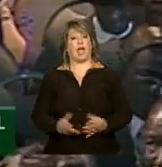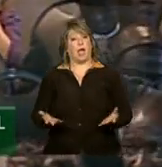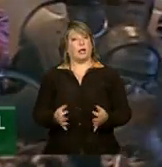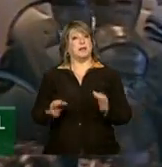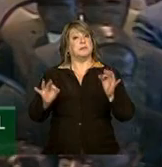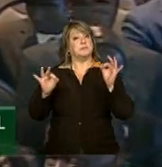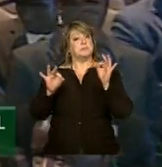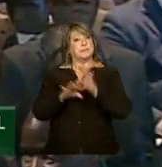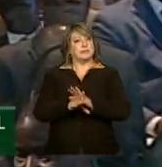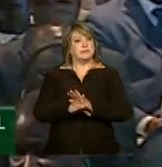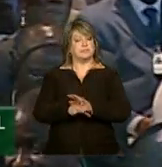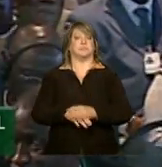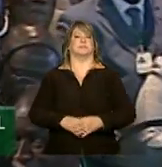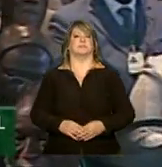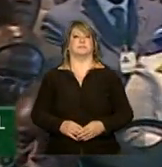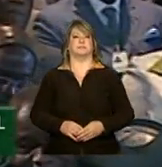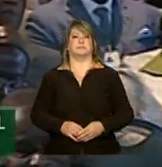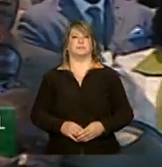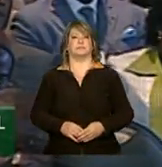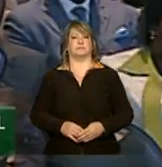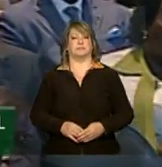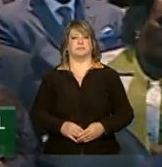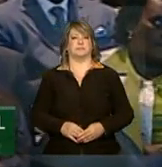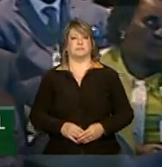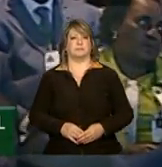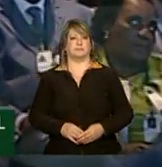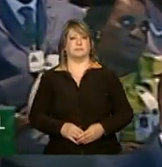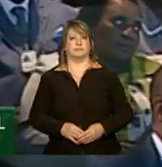Concluindo, por último,